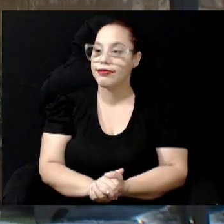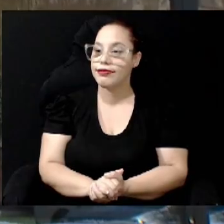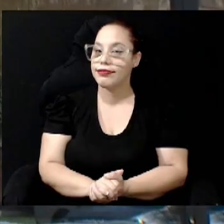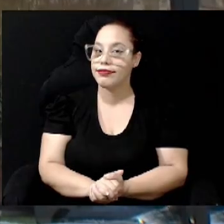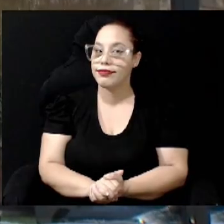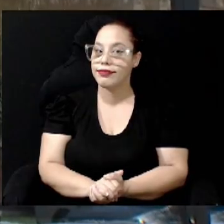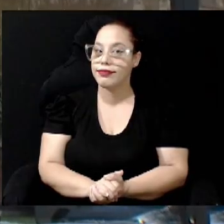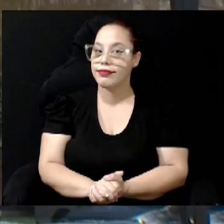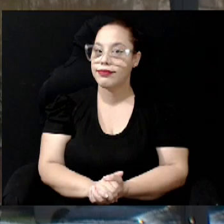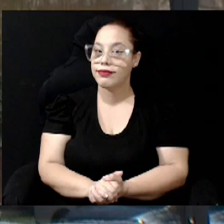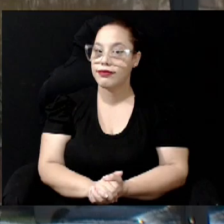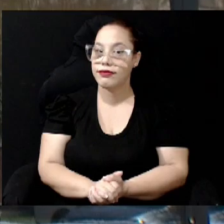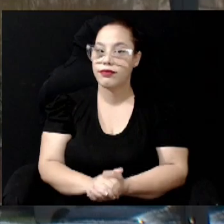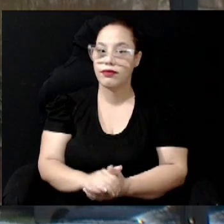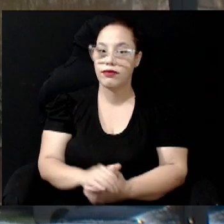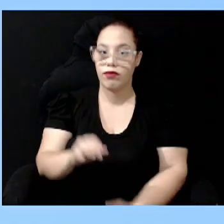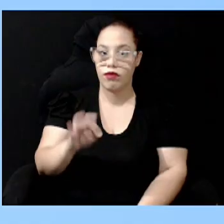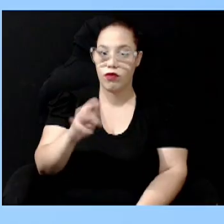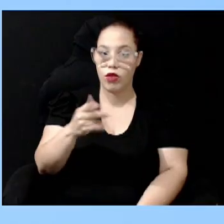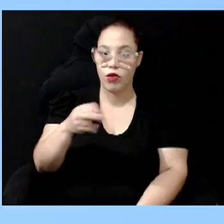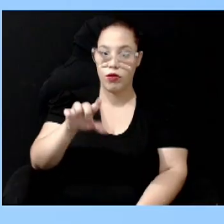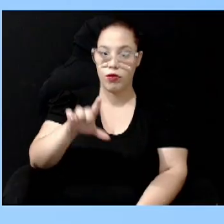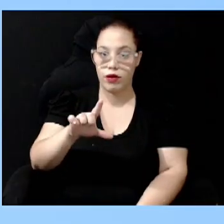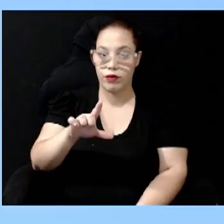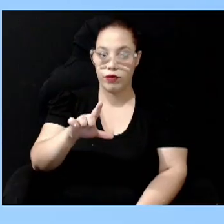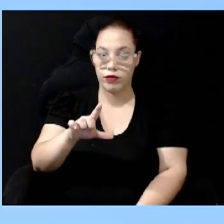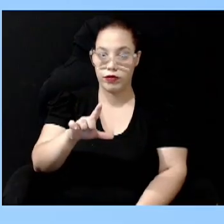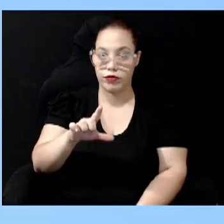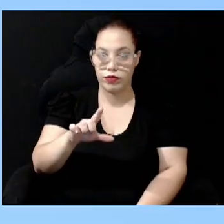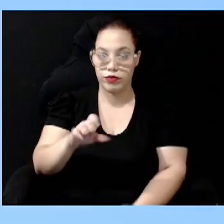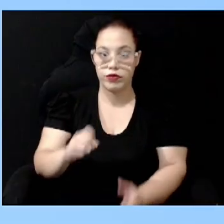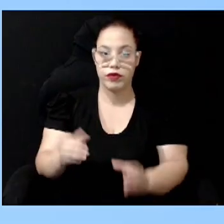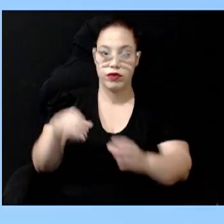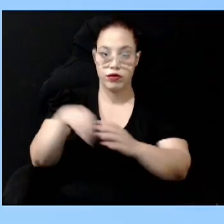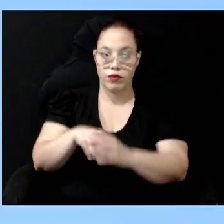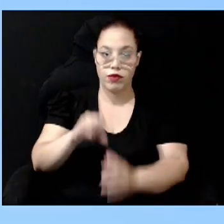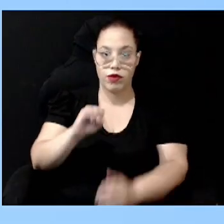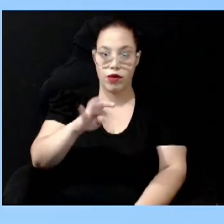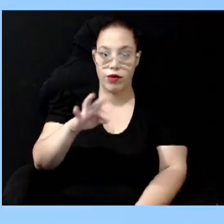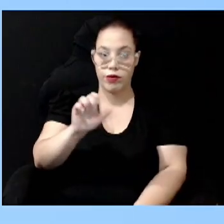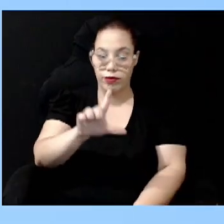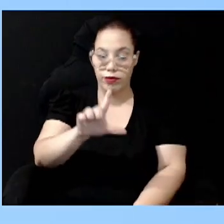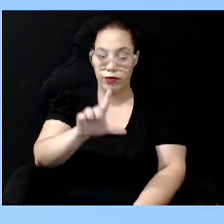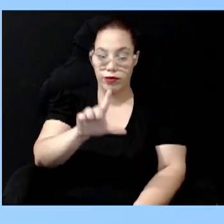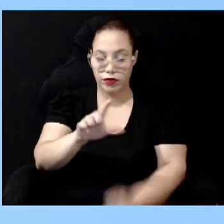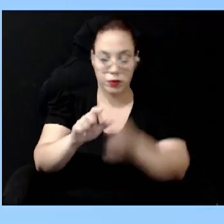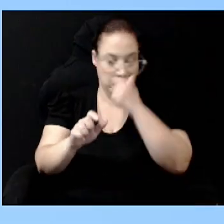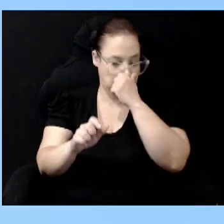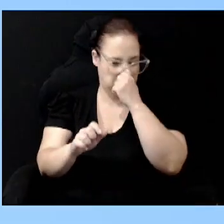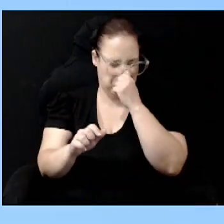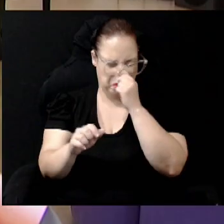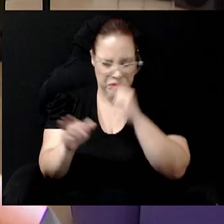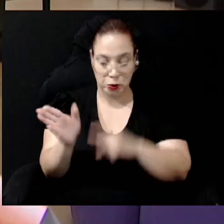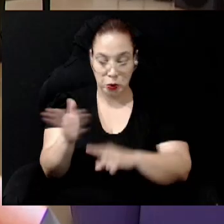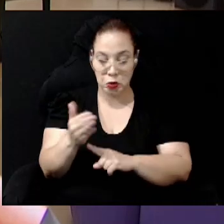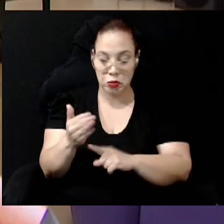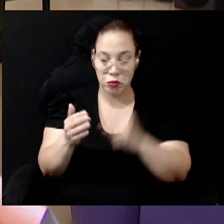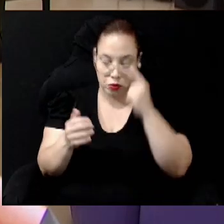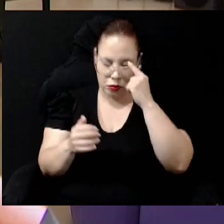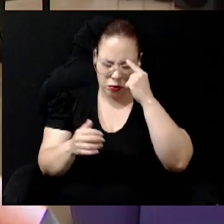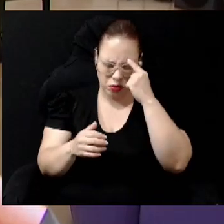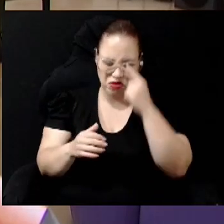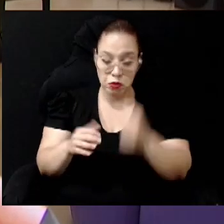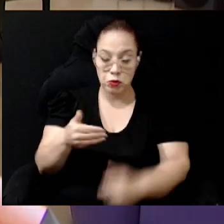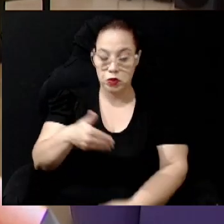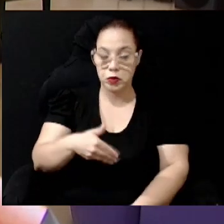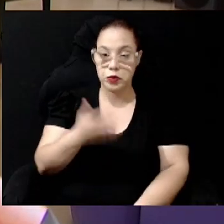O Tropical Food Innovation Lab, localizado no ITAL, Instituto de Tecnologia de Alimentos do Estado de São Paulo, foi